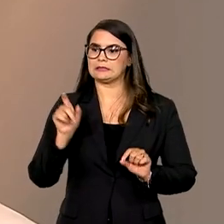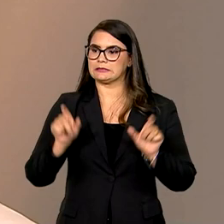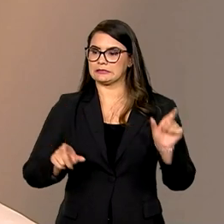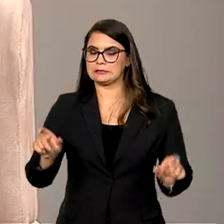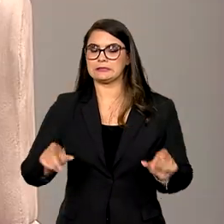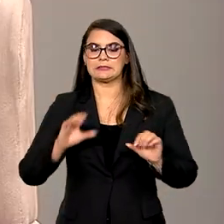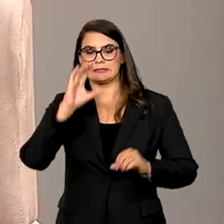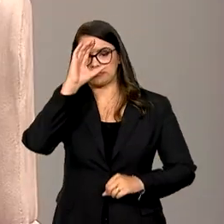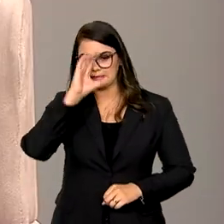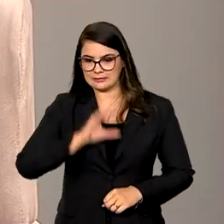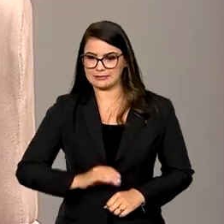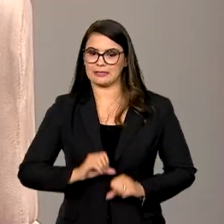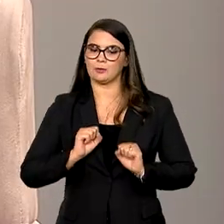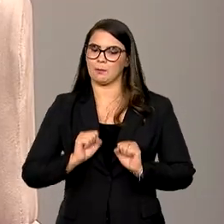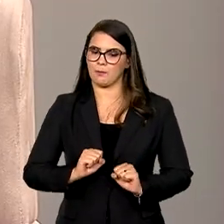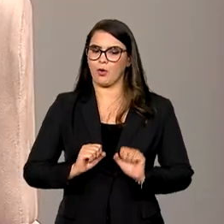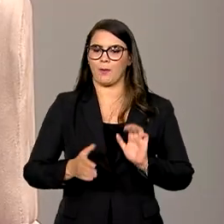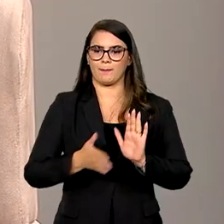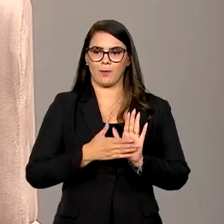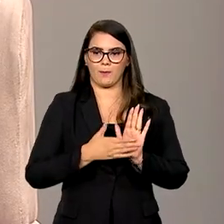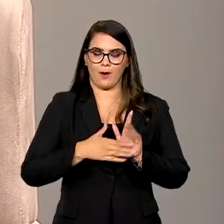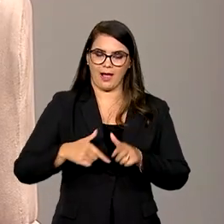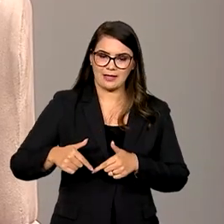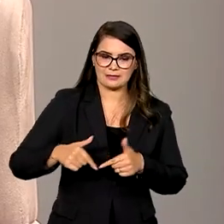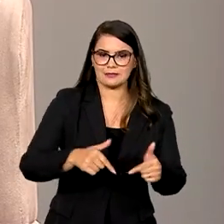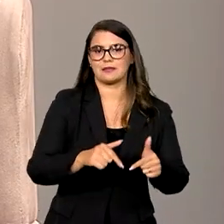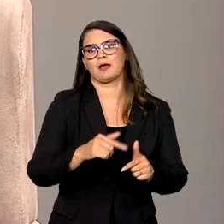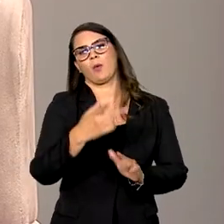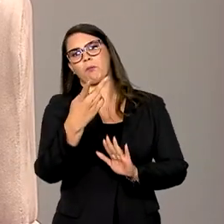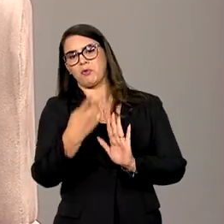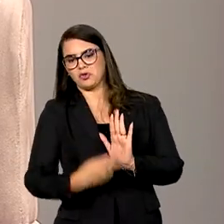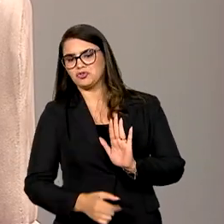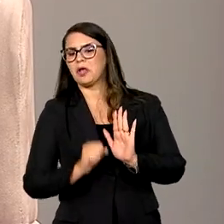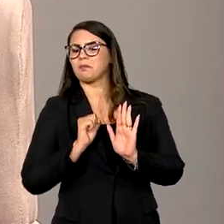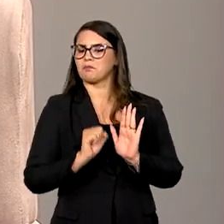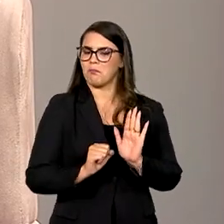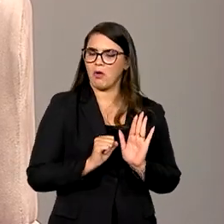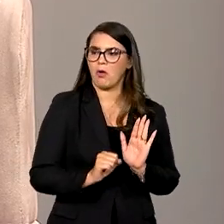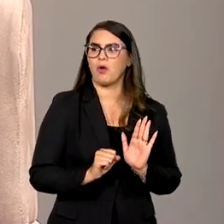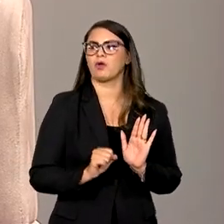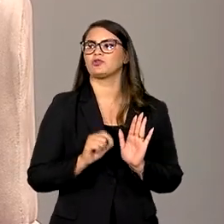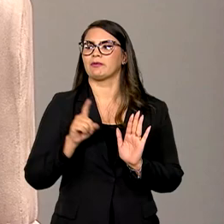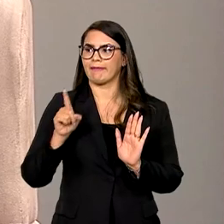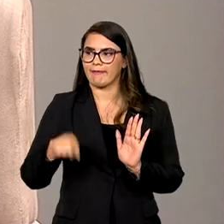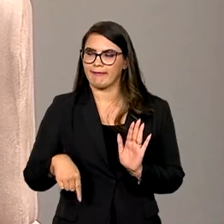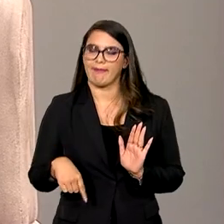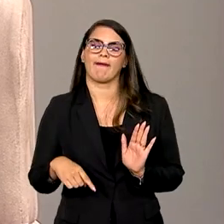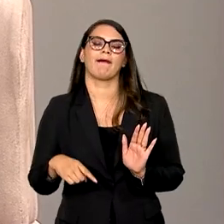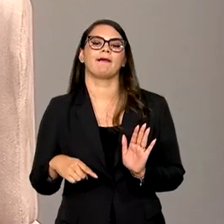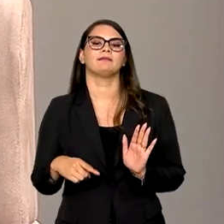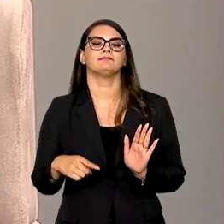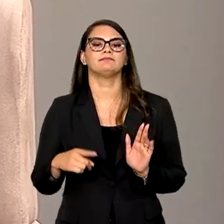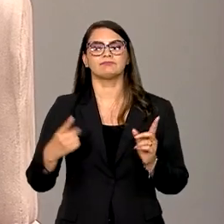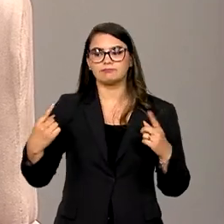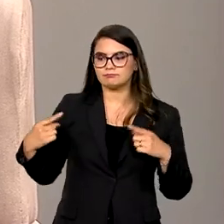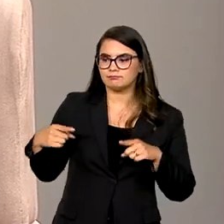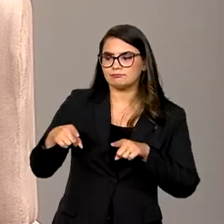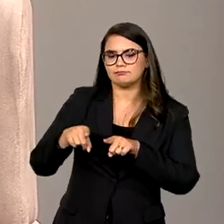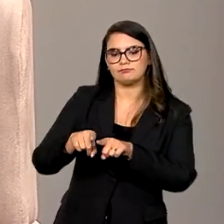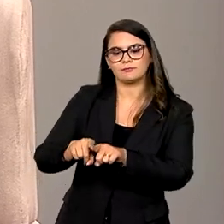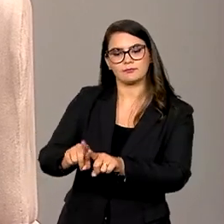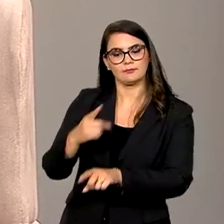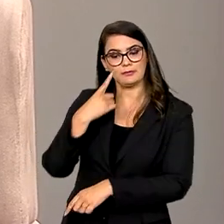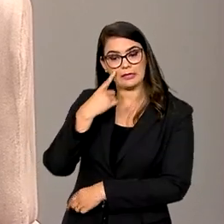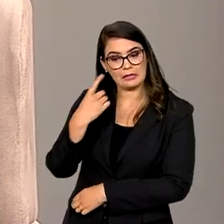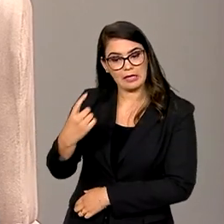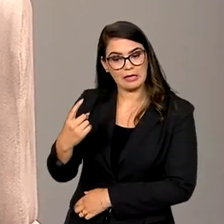cidadã, pode propor ações, projetos que venham realmente ao encontro dos interesses da